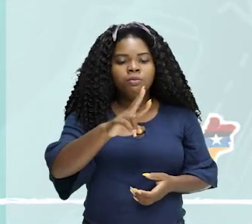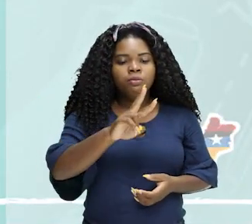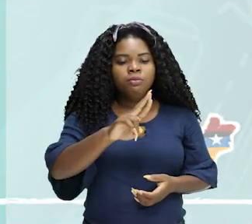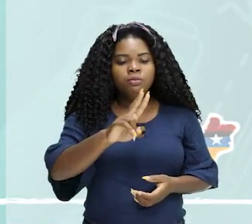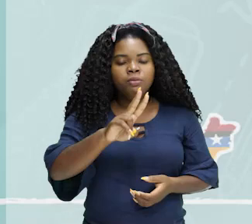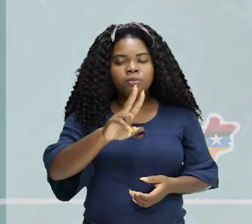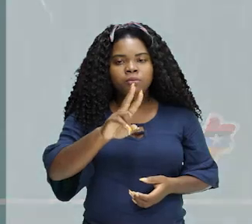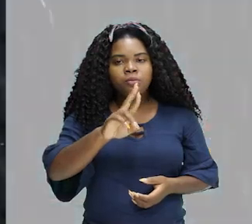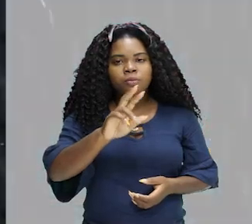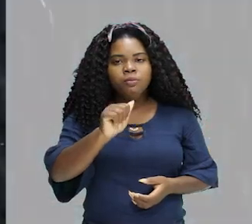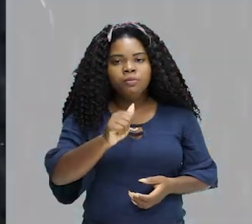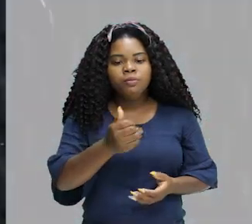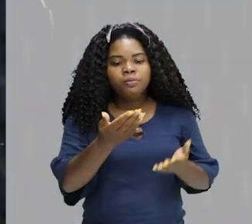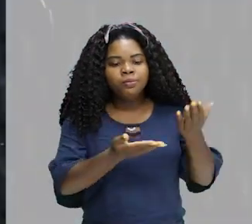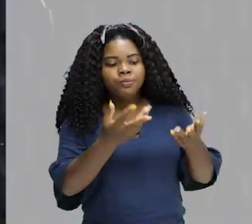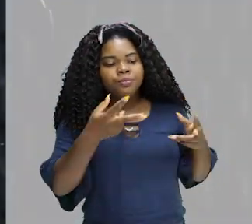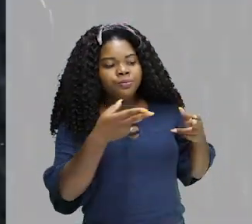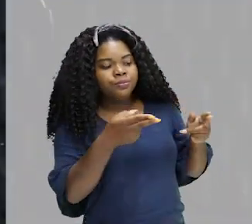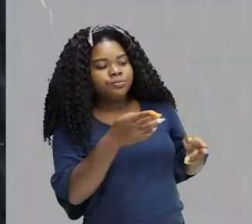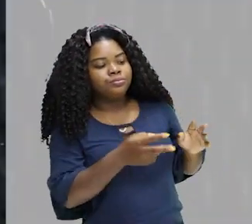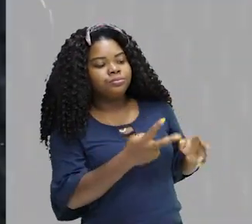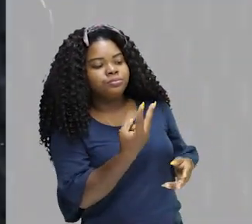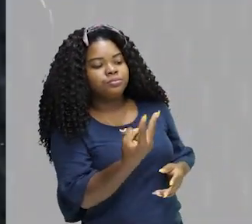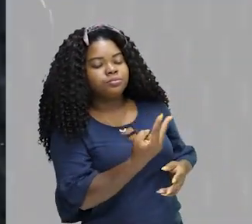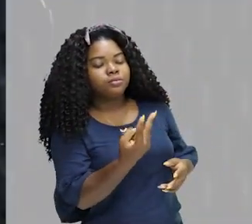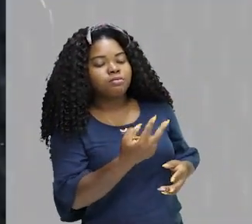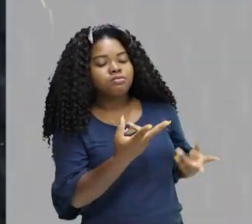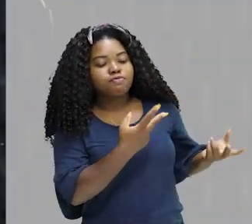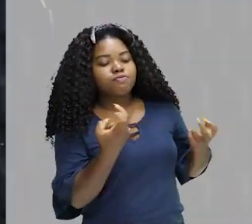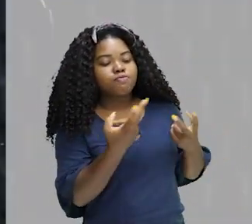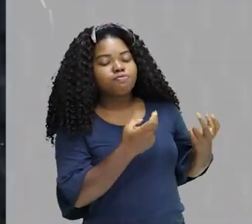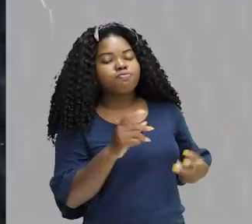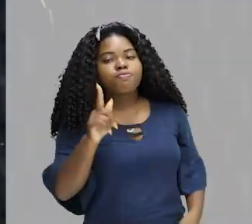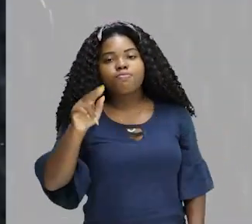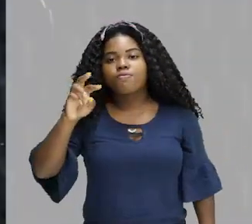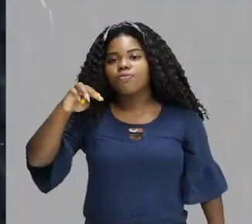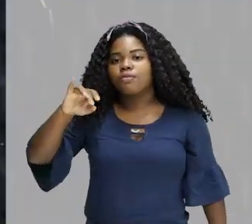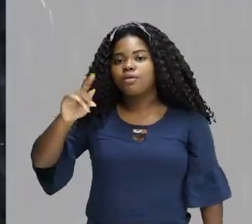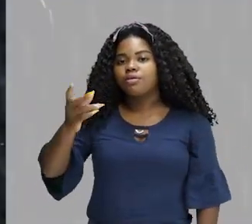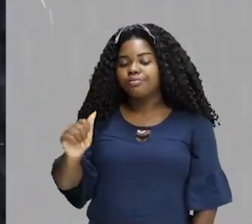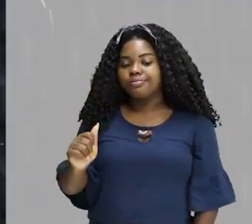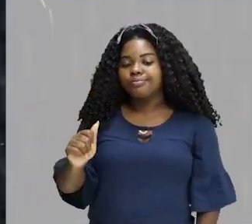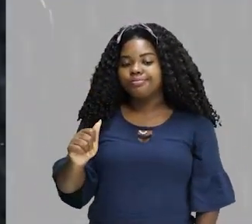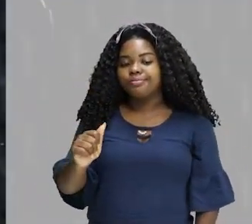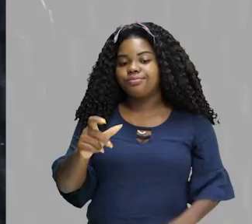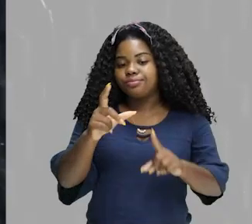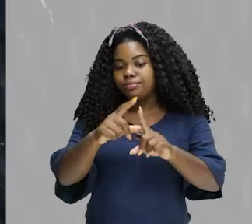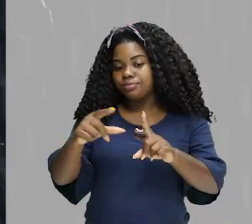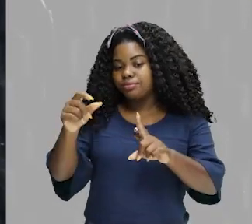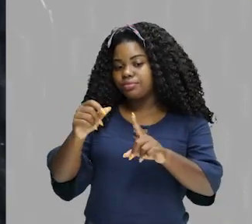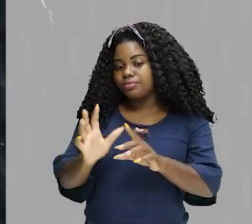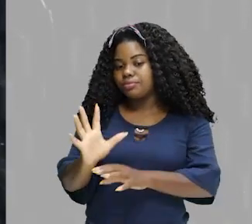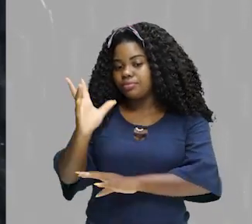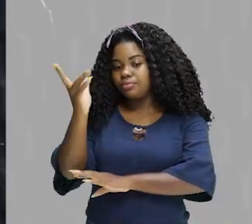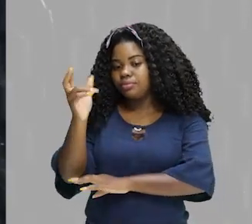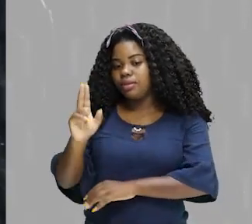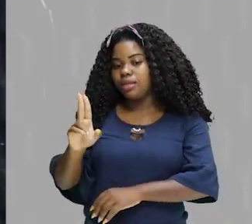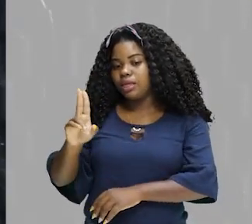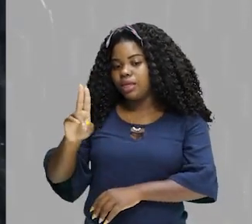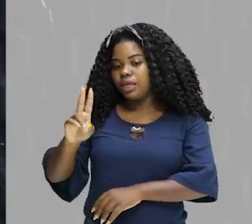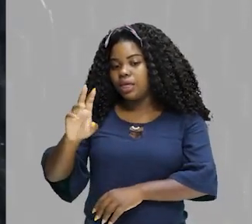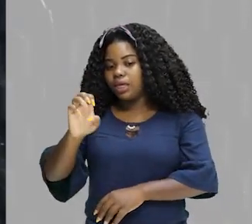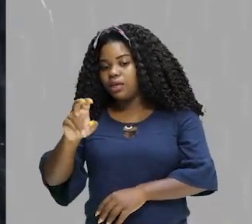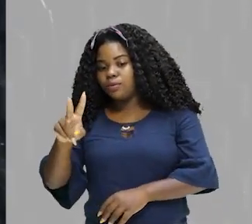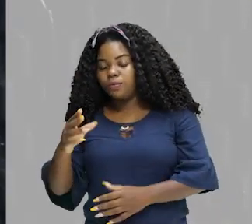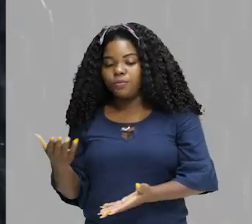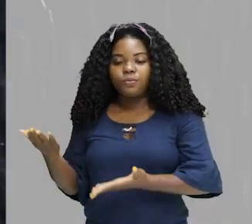nervuras são paralelas. É o que você pode observar nas gramíneas. Olha aqui a folha de uma planta eudicotiledônea. Você